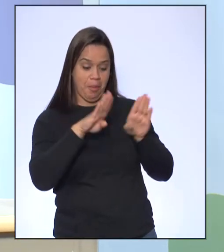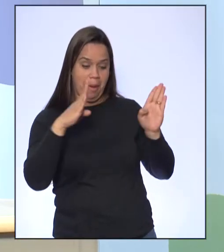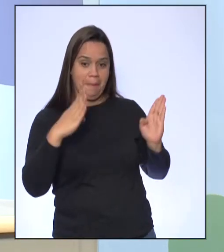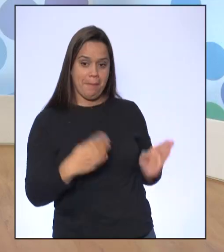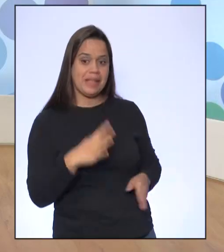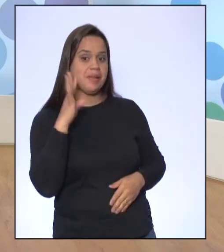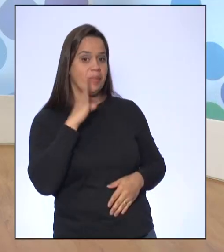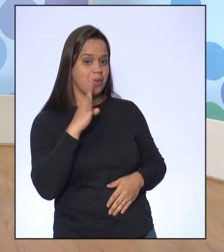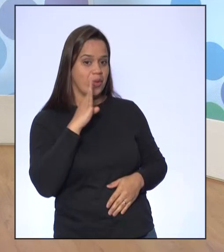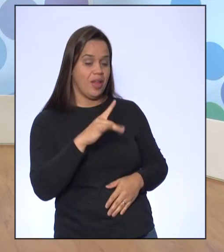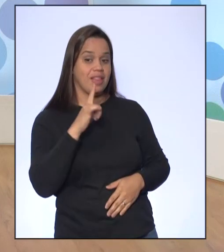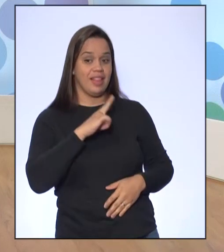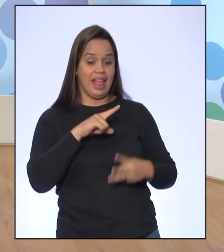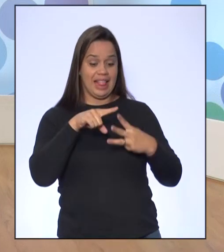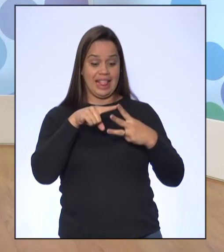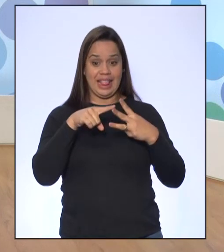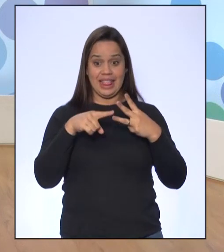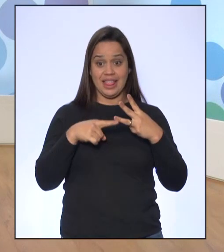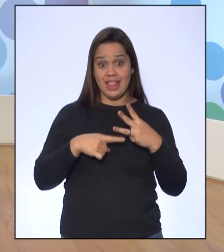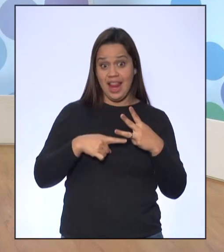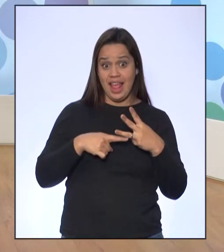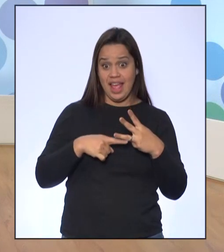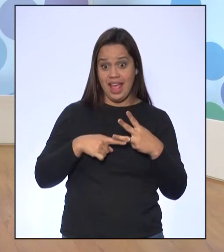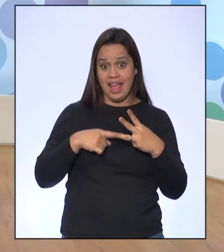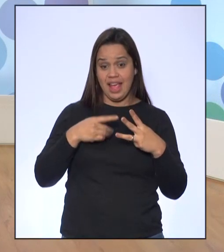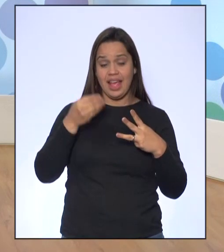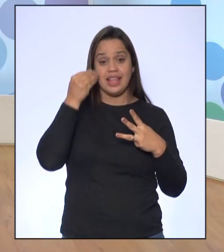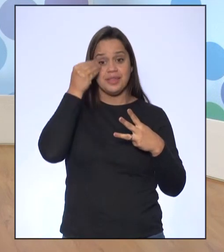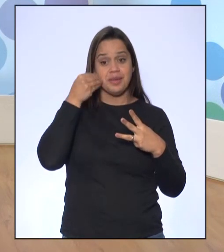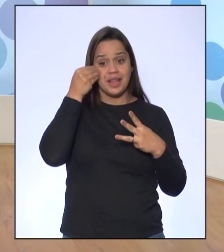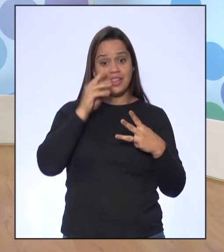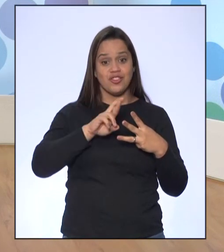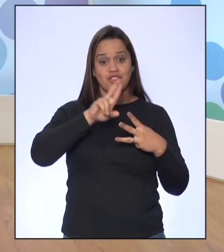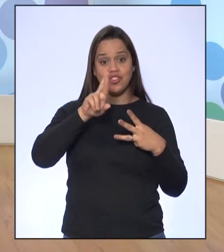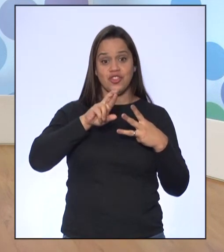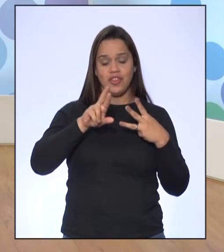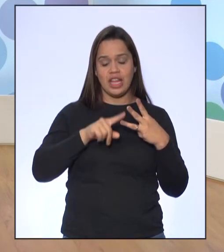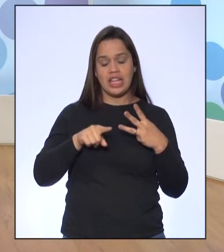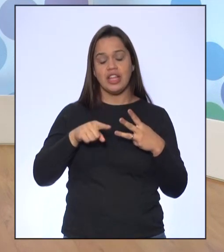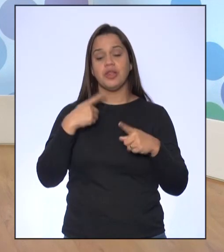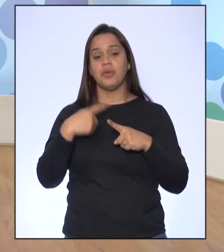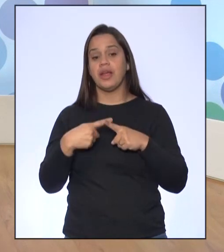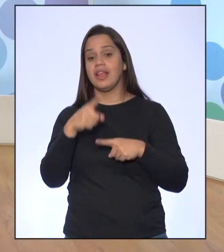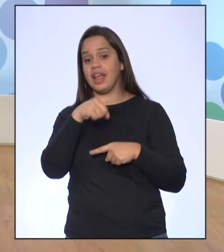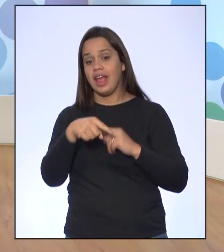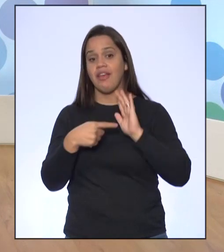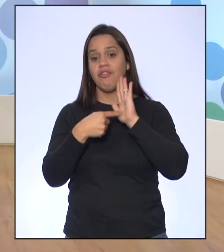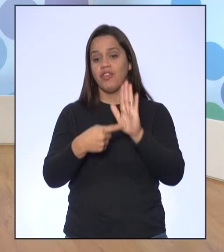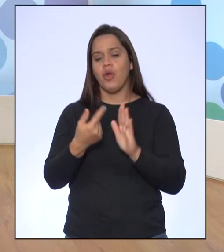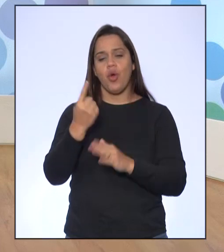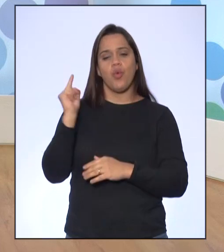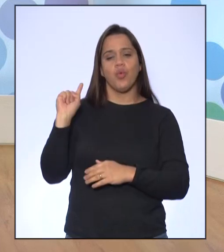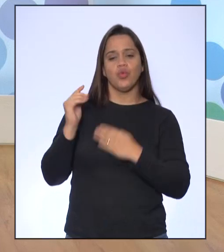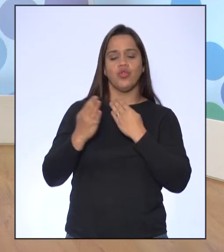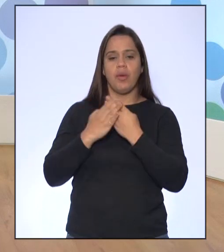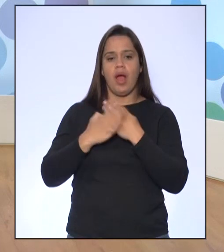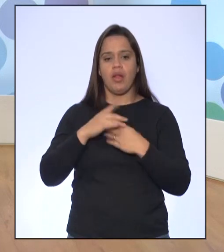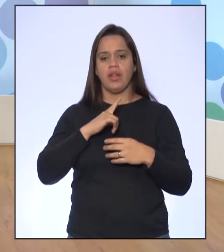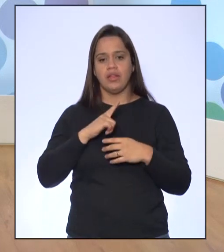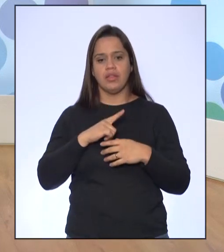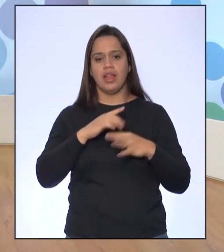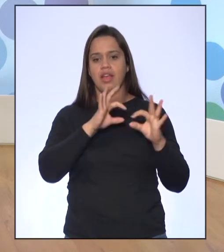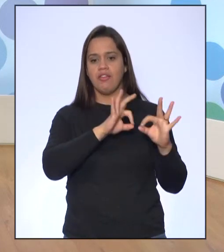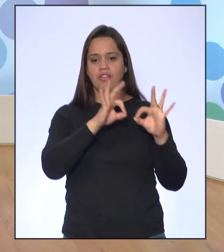Nós temos 3 experimentos diferentes. E para quem assistiu a última aula do 6º ano, né, passou um vídeo